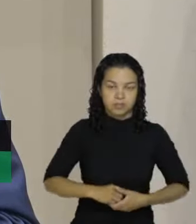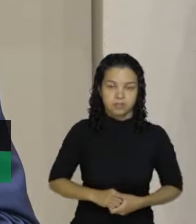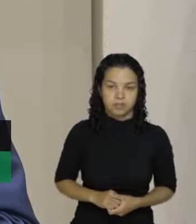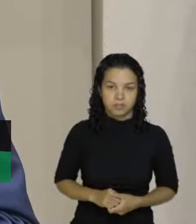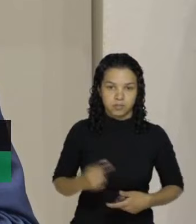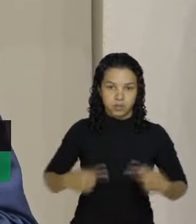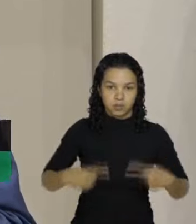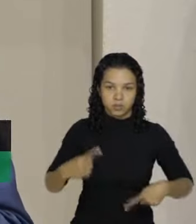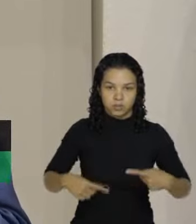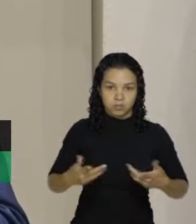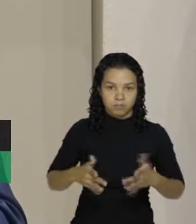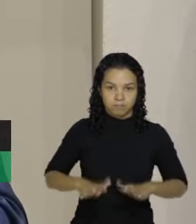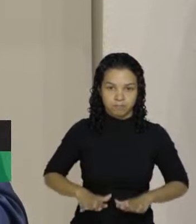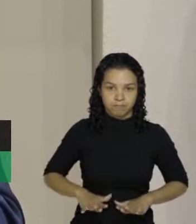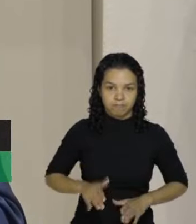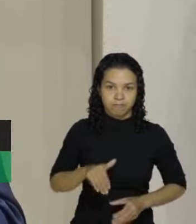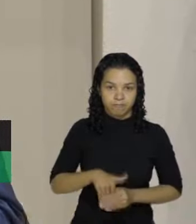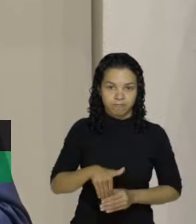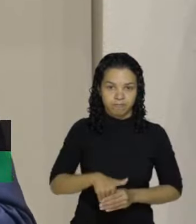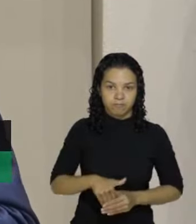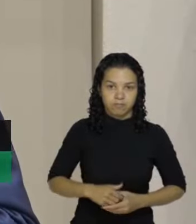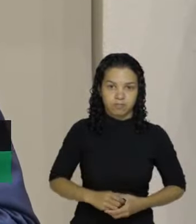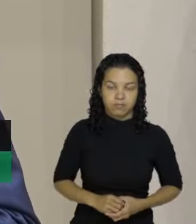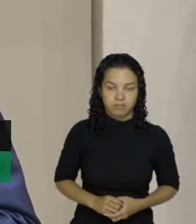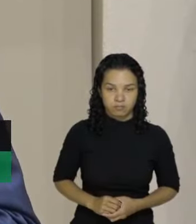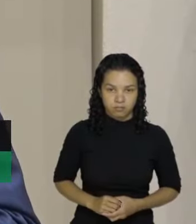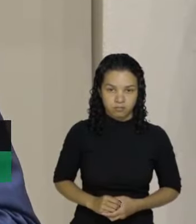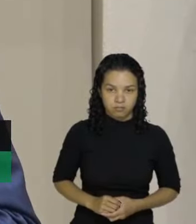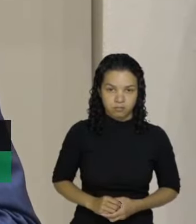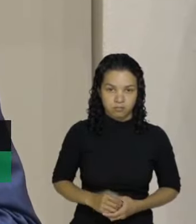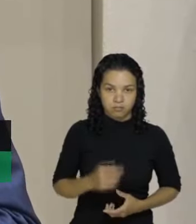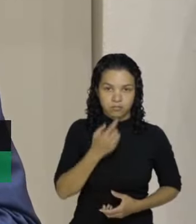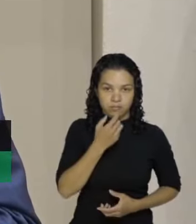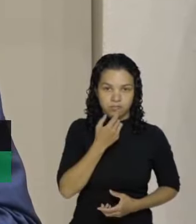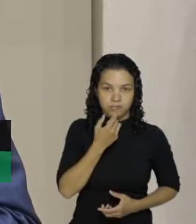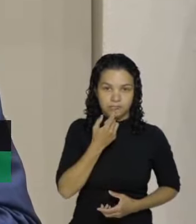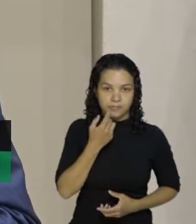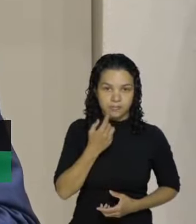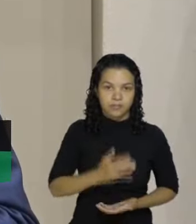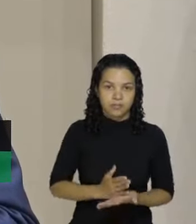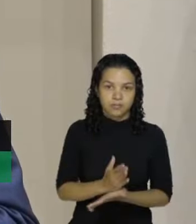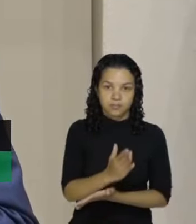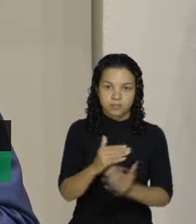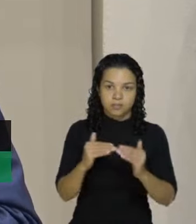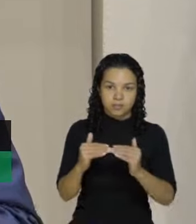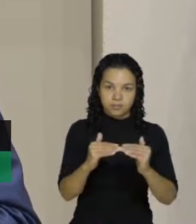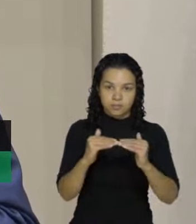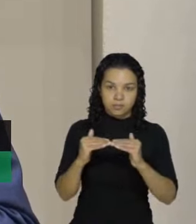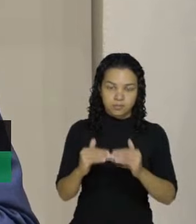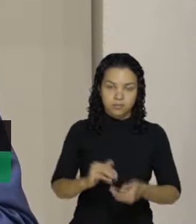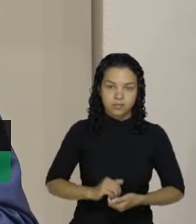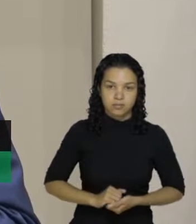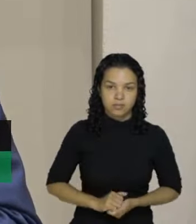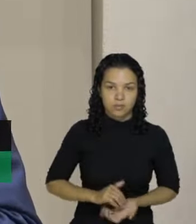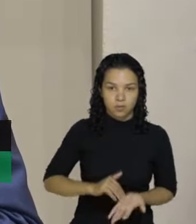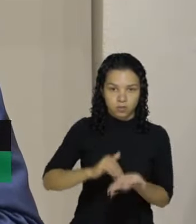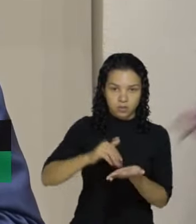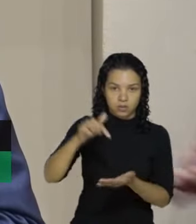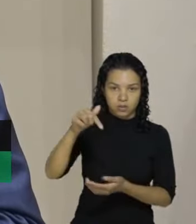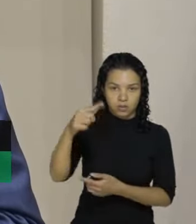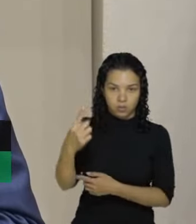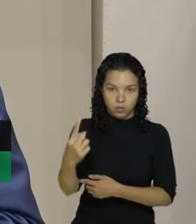Não havendo quem queira discutir em votação, deputados que aprovam permaneçam como se encontram. Aprovado por unanimidade. Moção